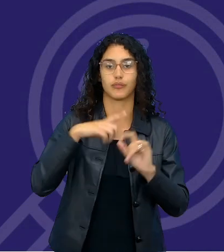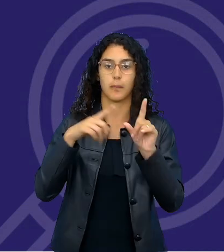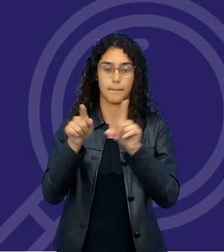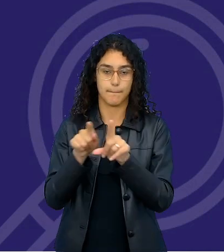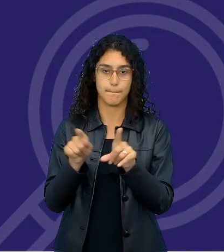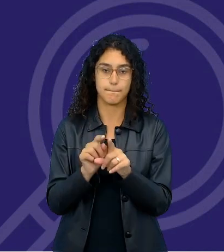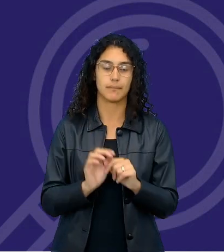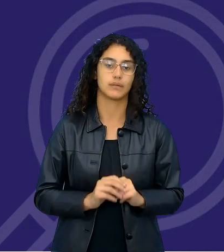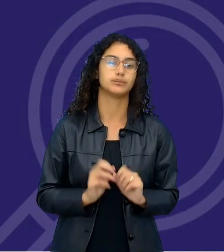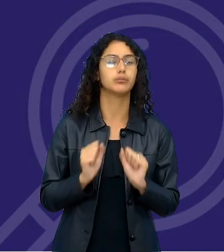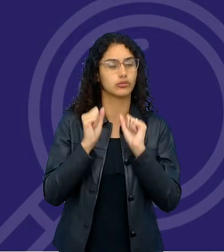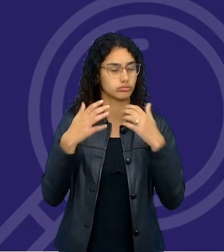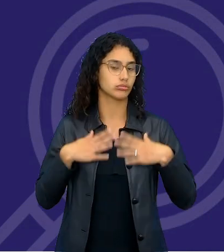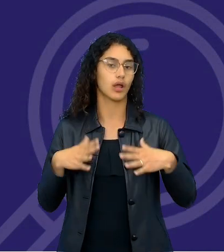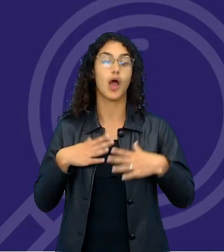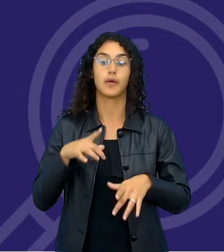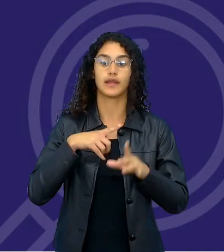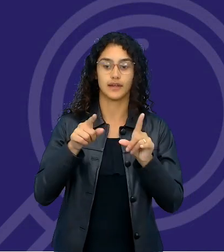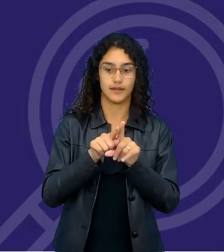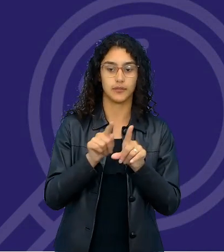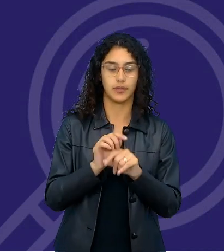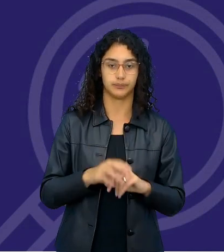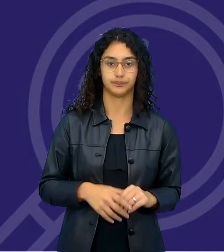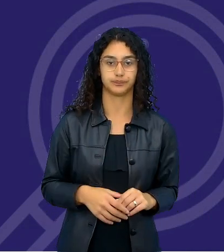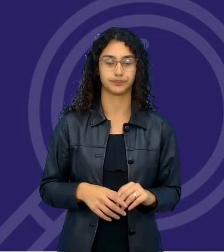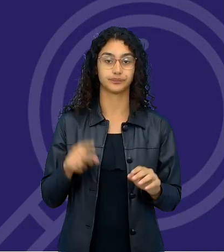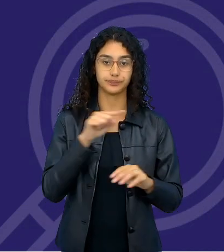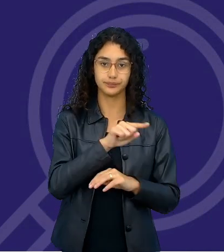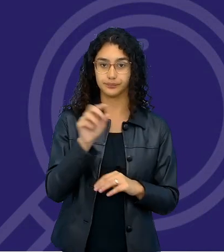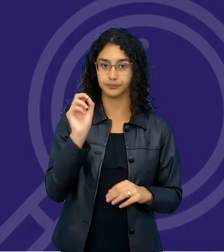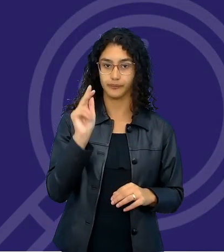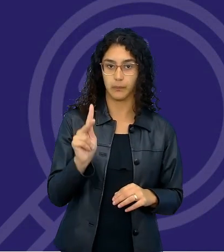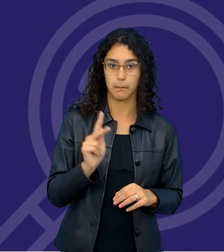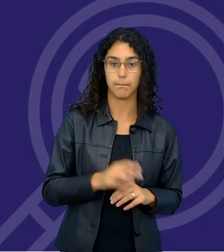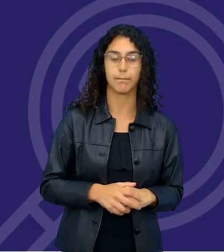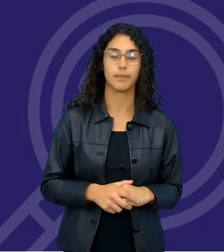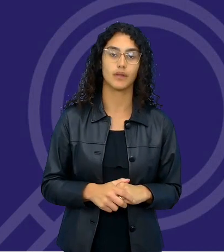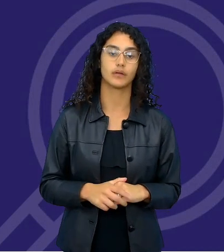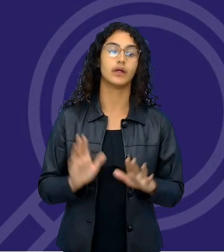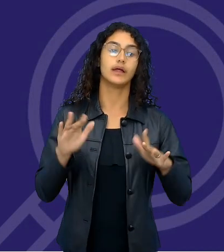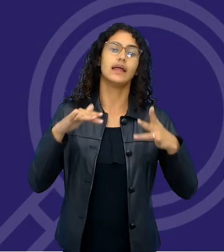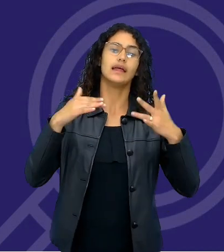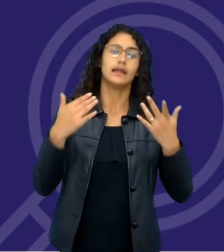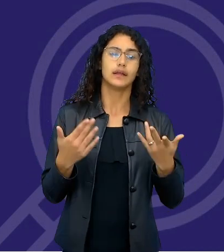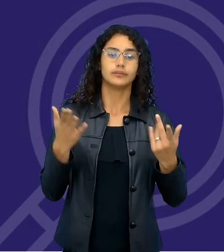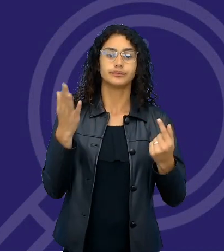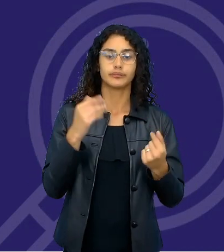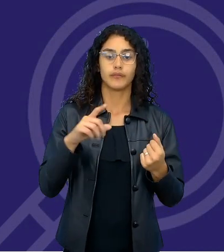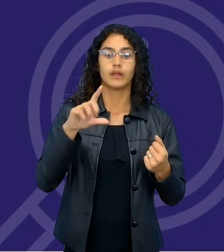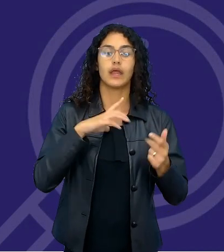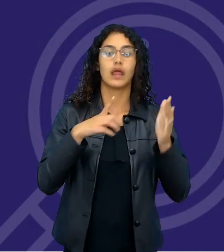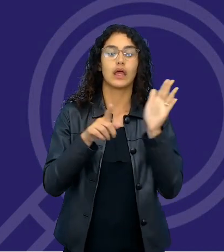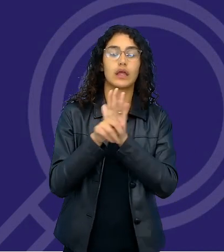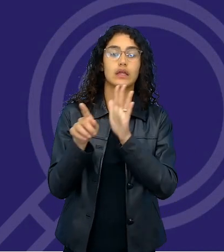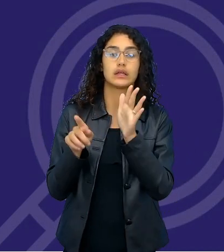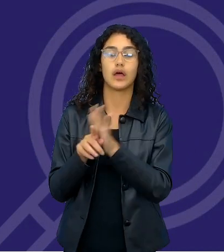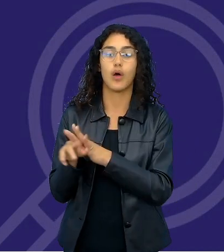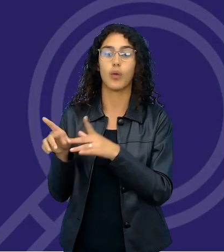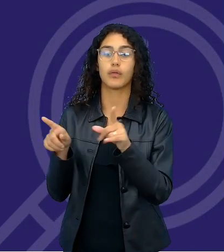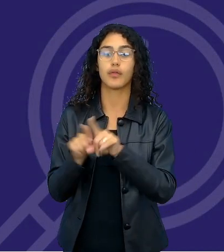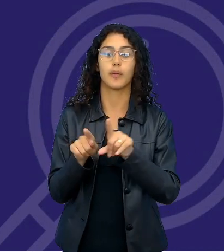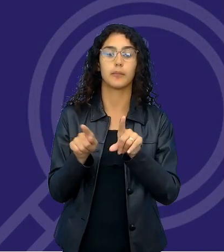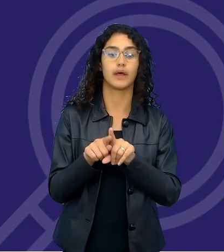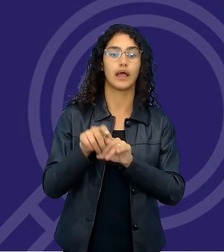química também podem ficar tranquilos que vai ter novidade, tá bom, para vocês. Então, bom, vamos lá. Temos essa questão aí